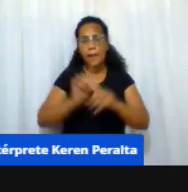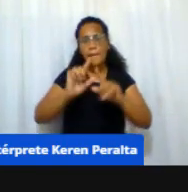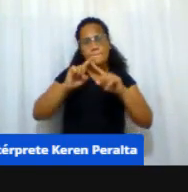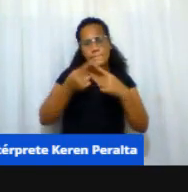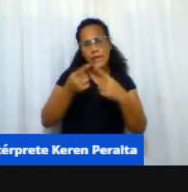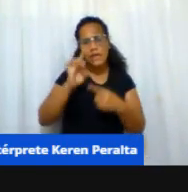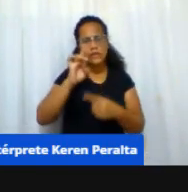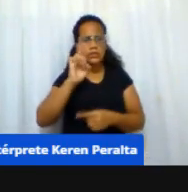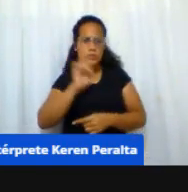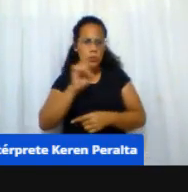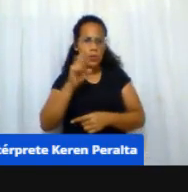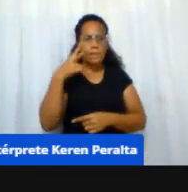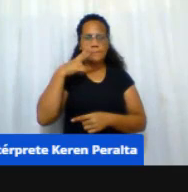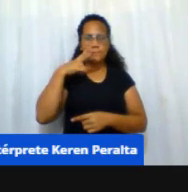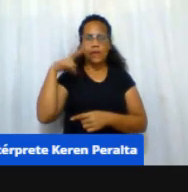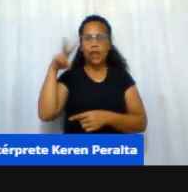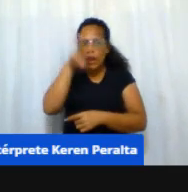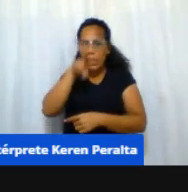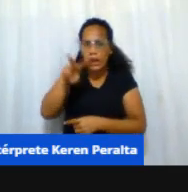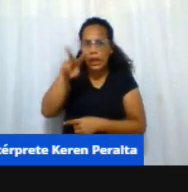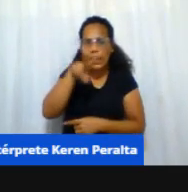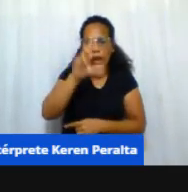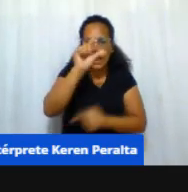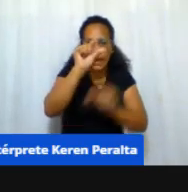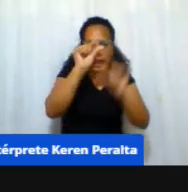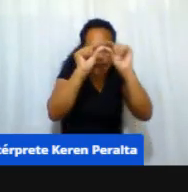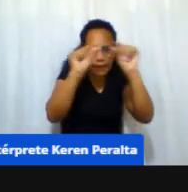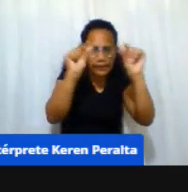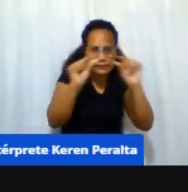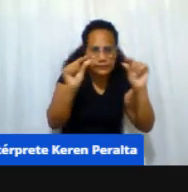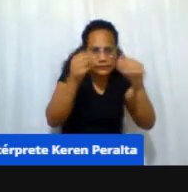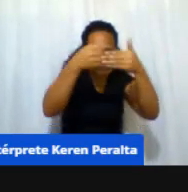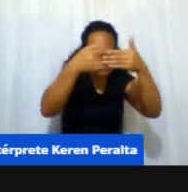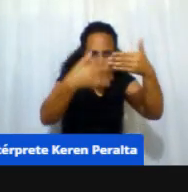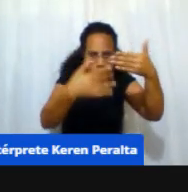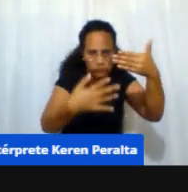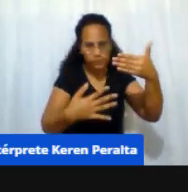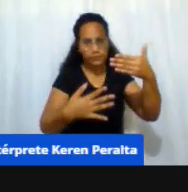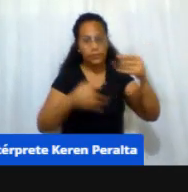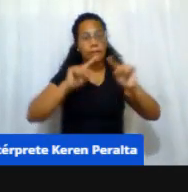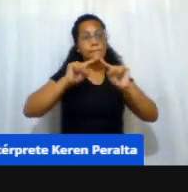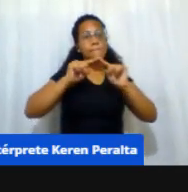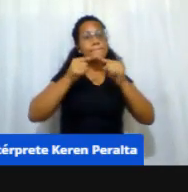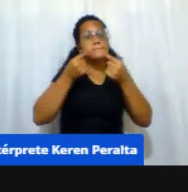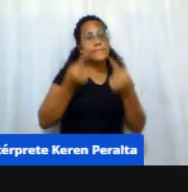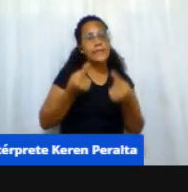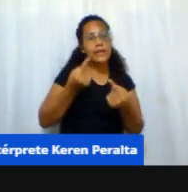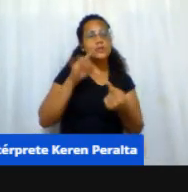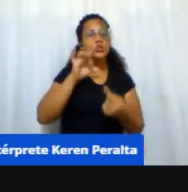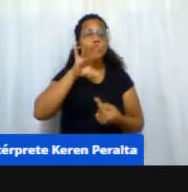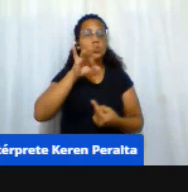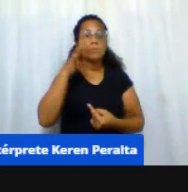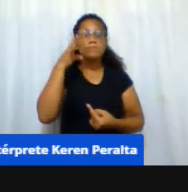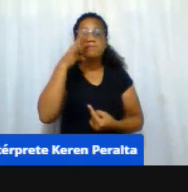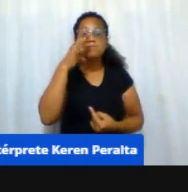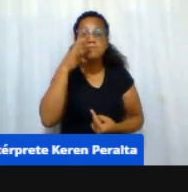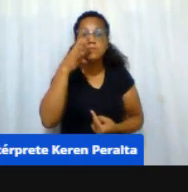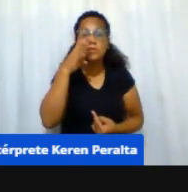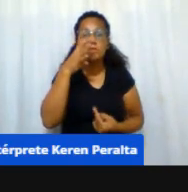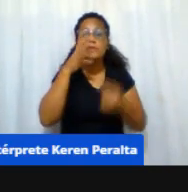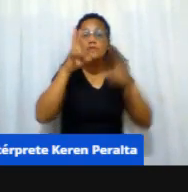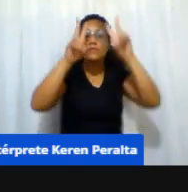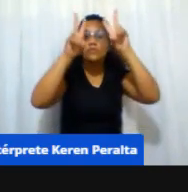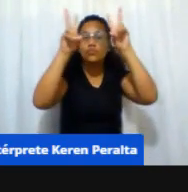habilidades, e sim, conforme a obviedade do título, uma percepção de onde